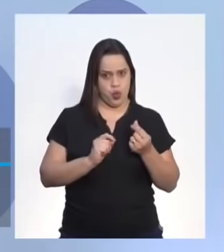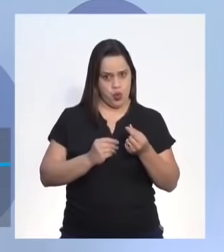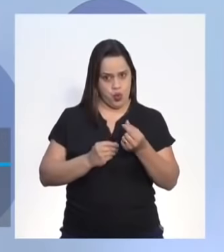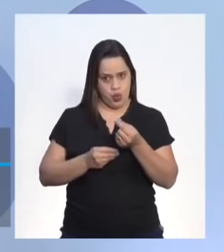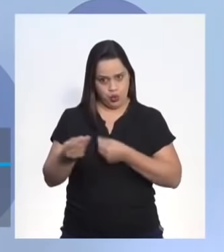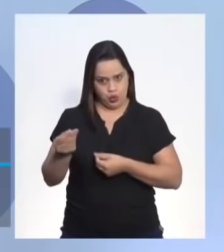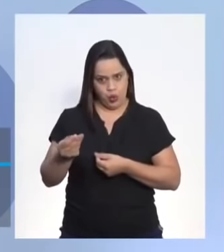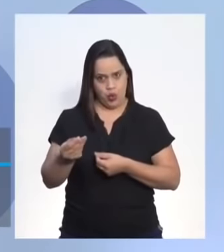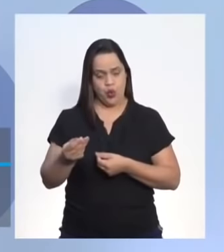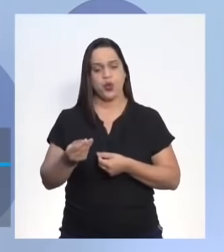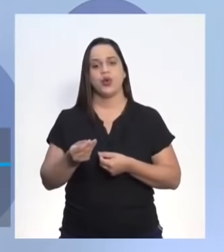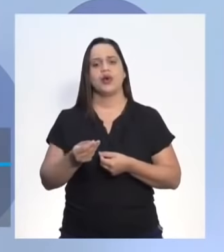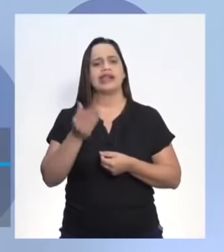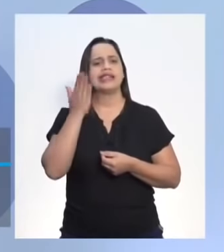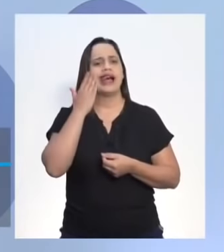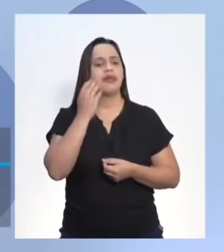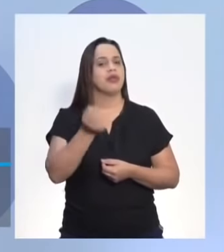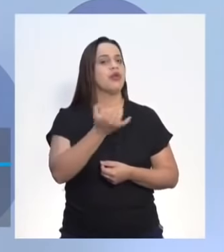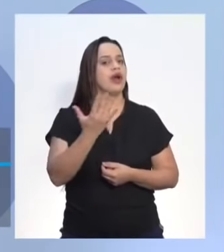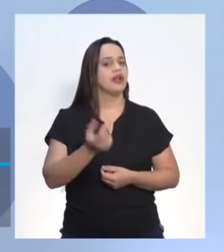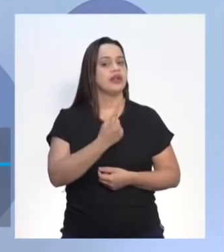o troco, Osmar? R$